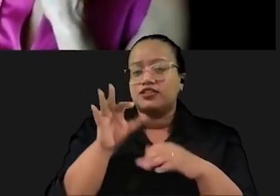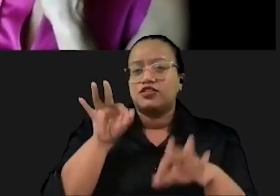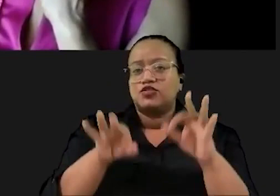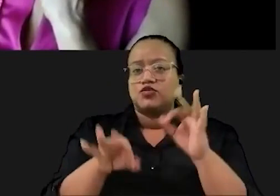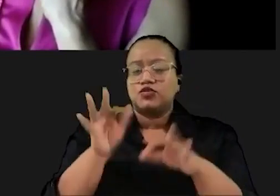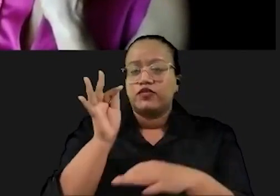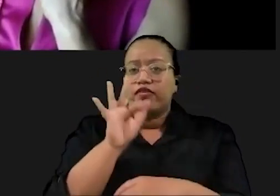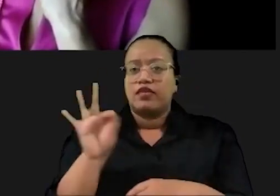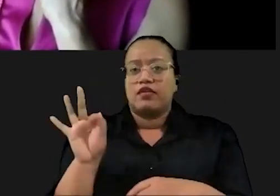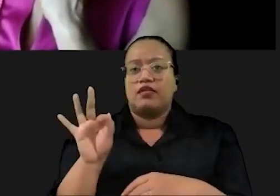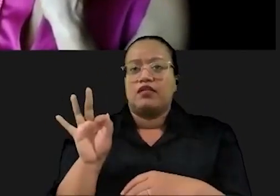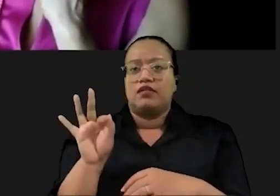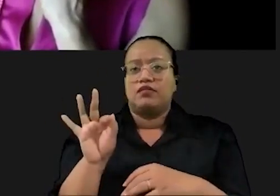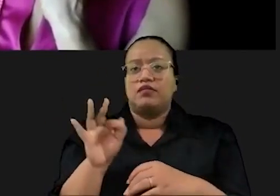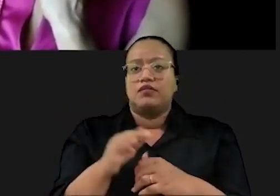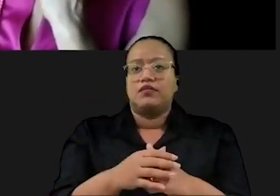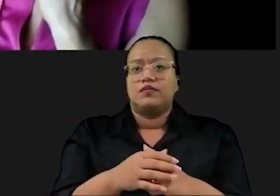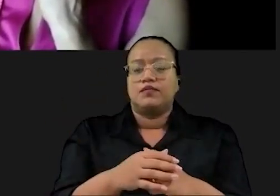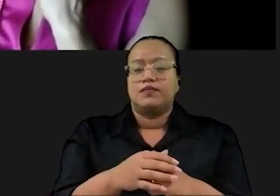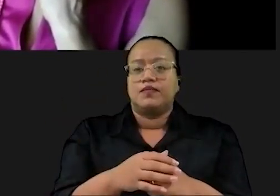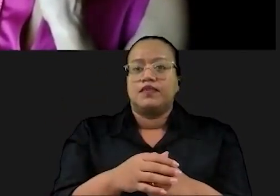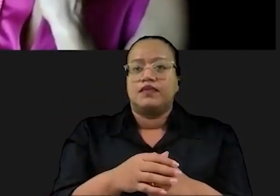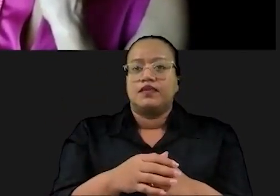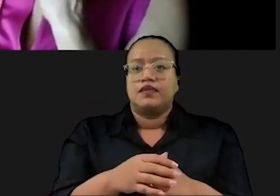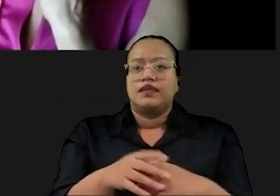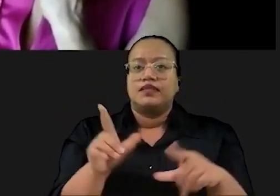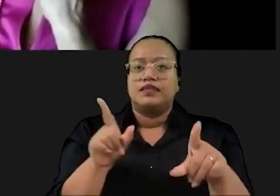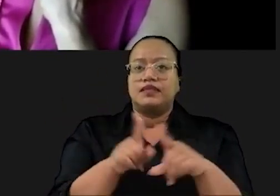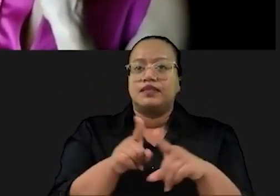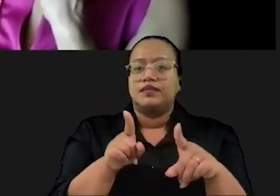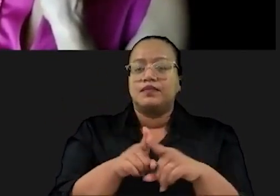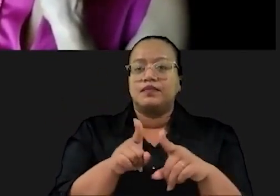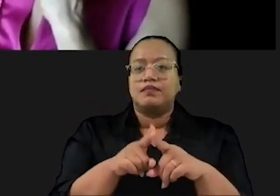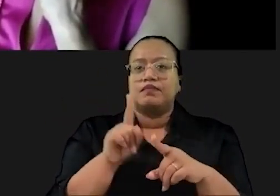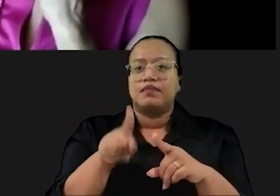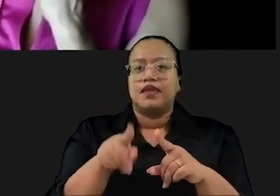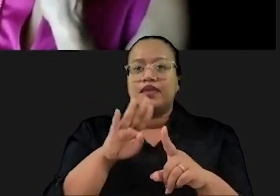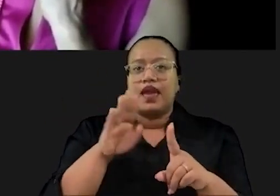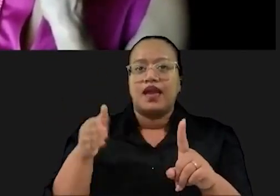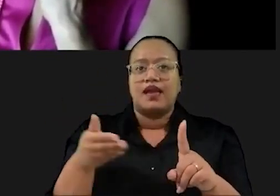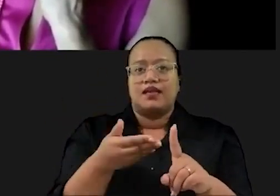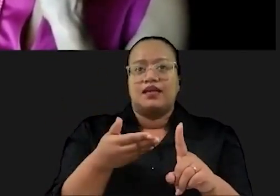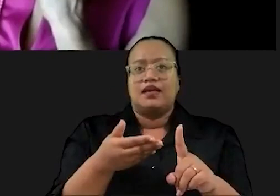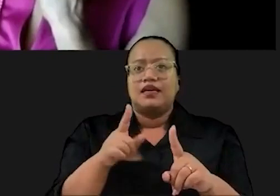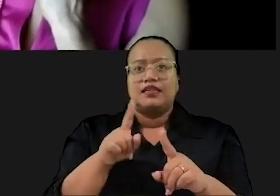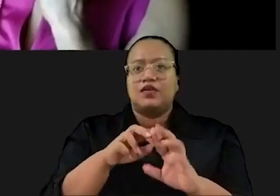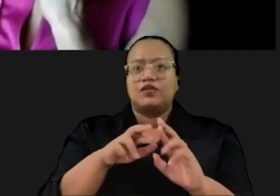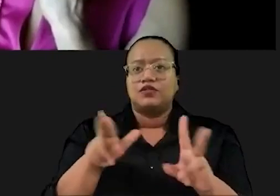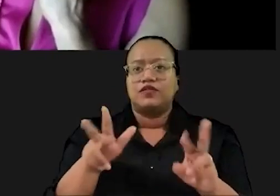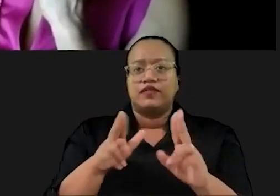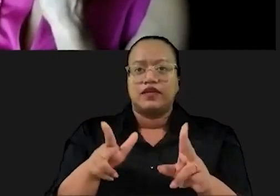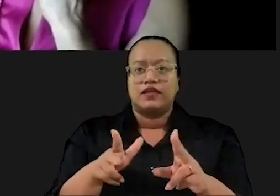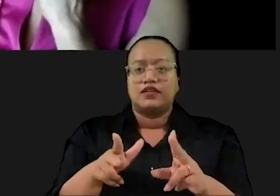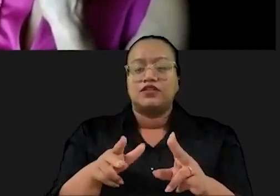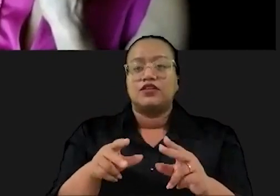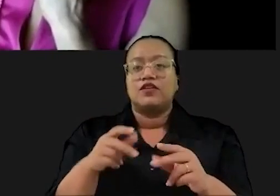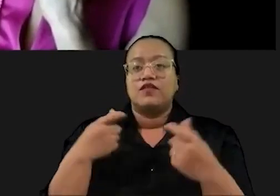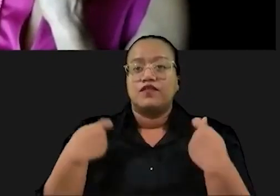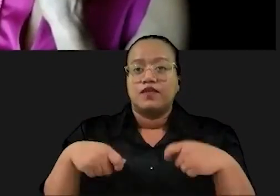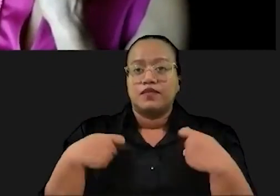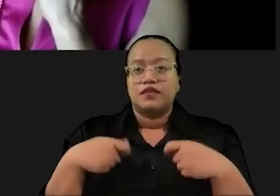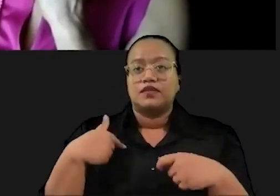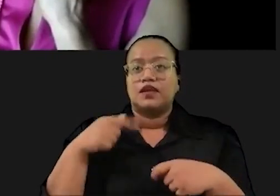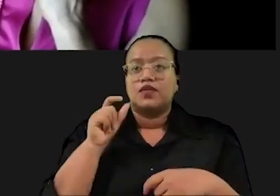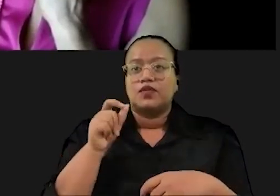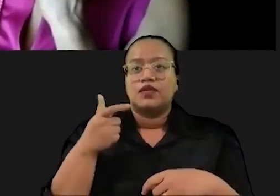e a miúde na condição de ré, então ele disse que não fazia. Foi necessário, Daldice, eu fazer um café da manhã